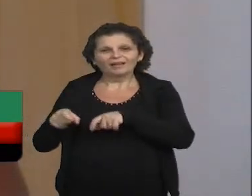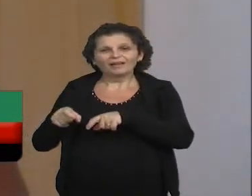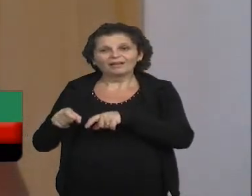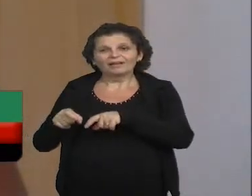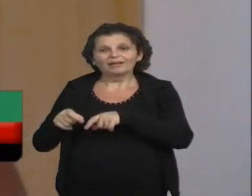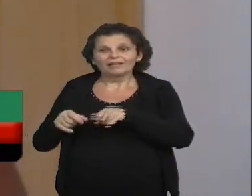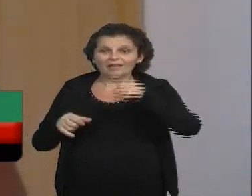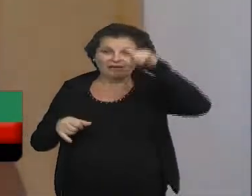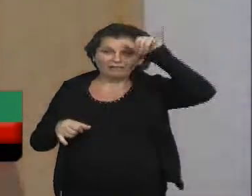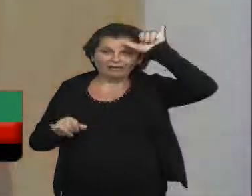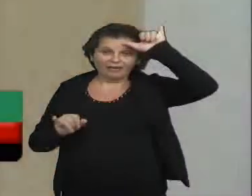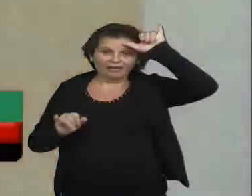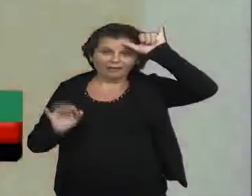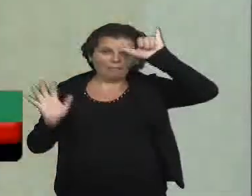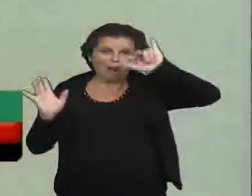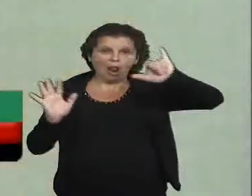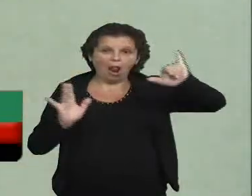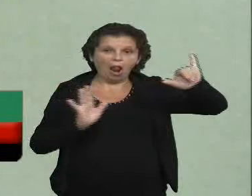vai atrás.